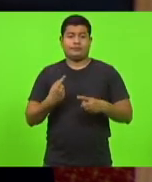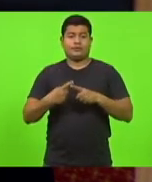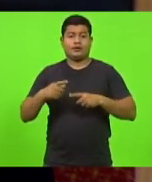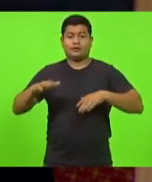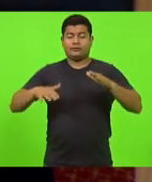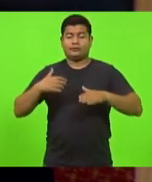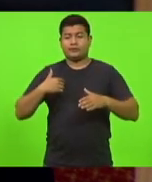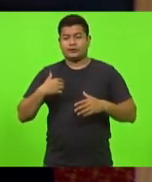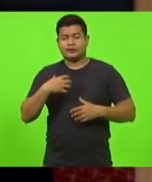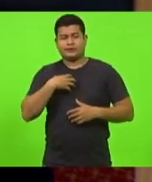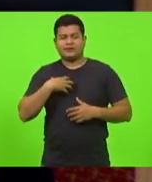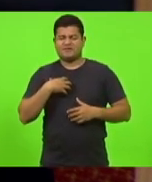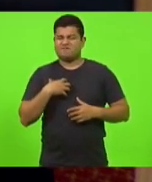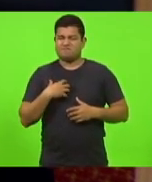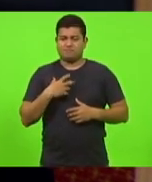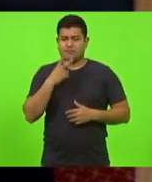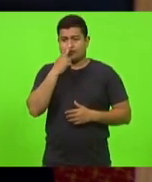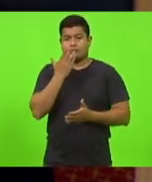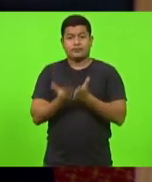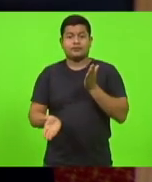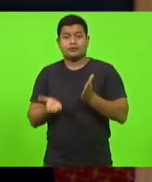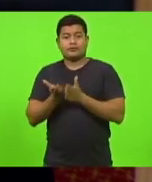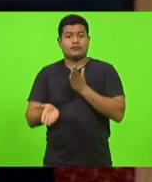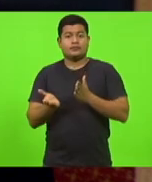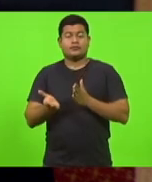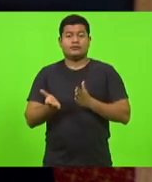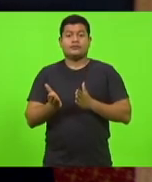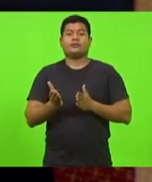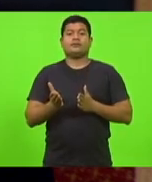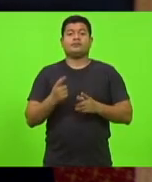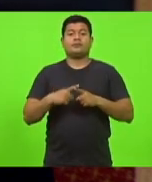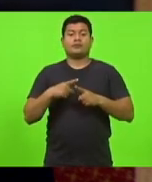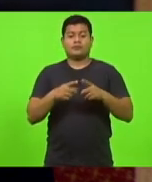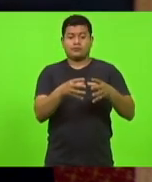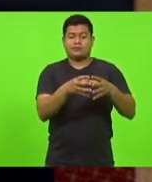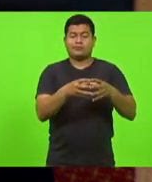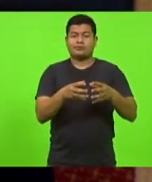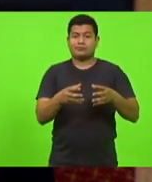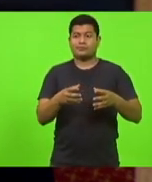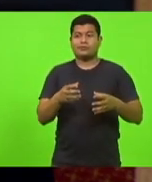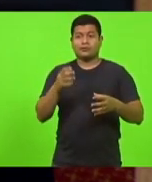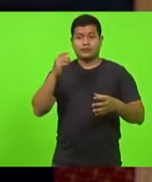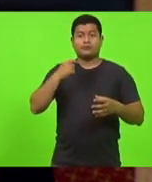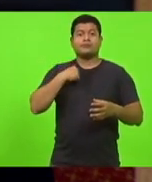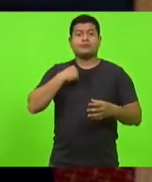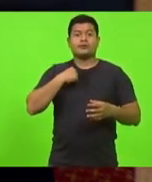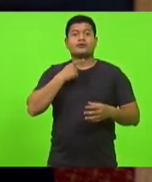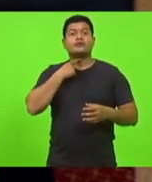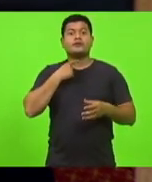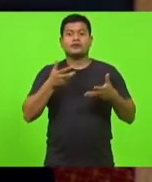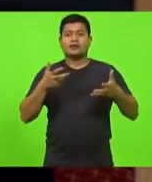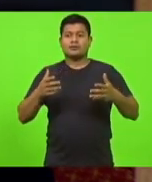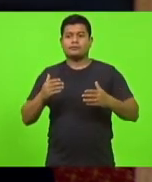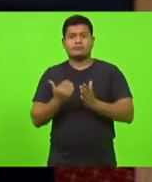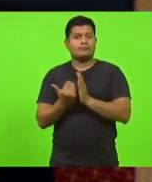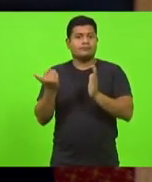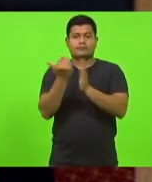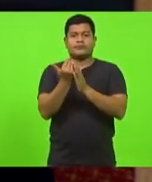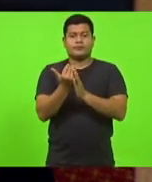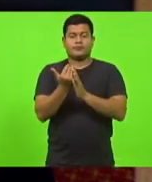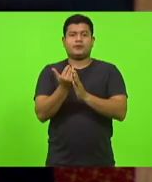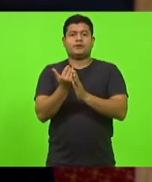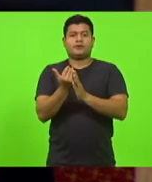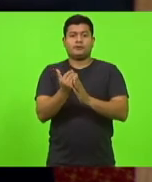foram todos aqueles que a classe merece, é importante que seja dito, a gente continua com o pé firme,